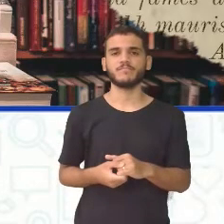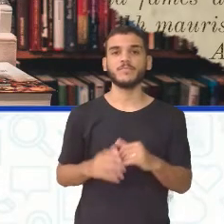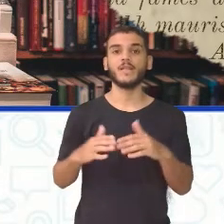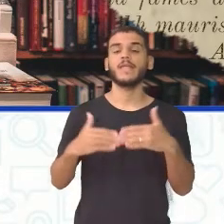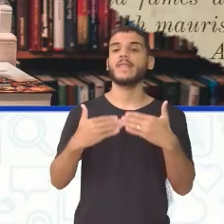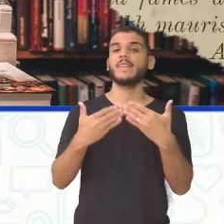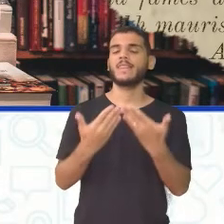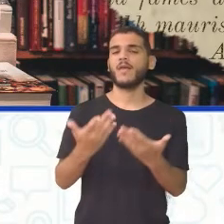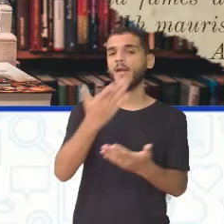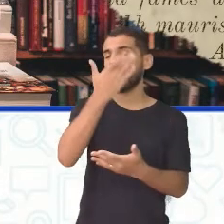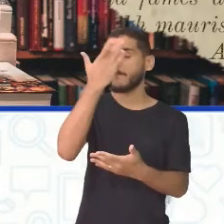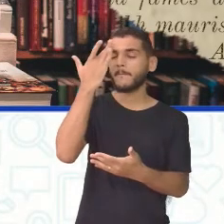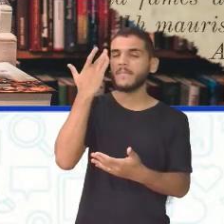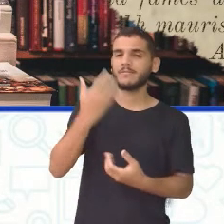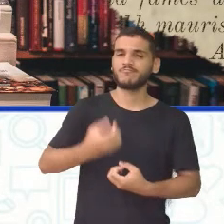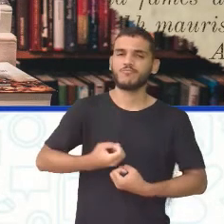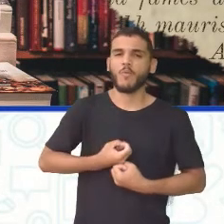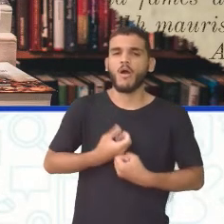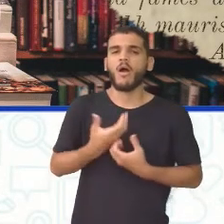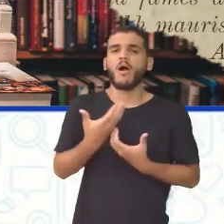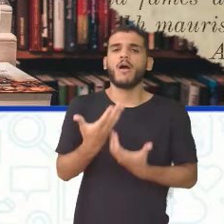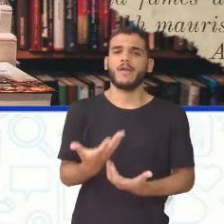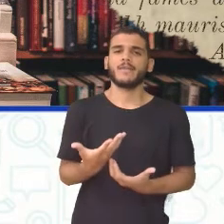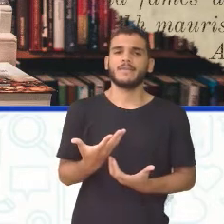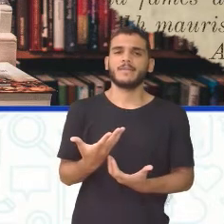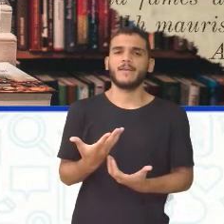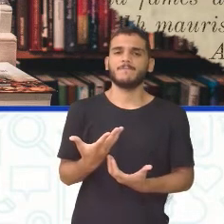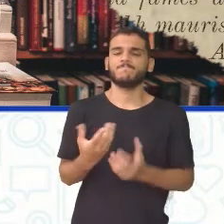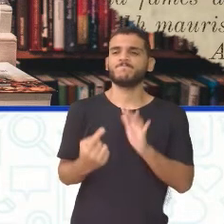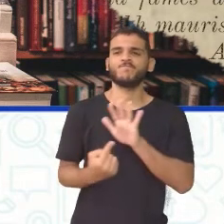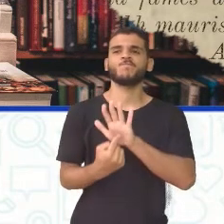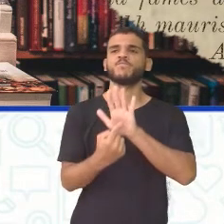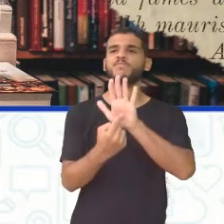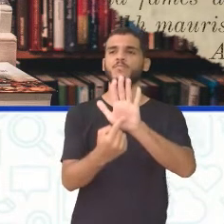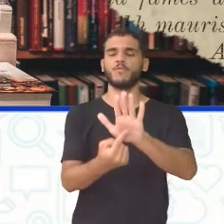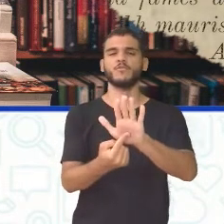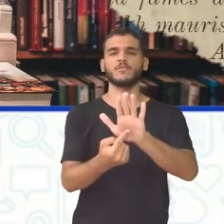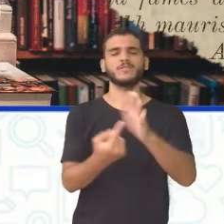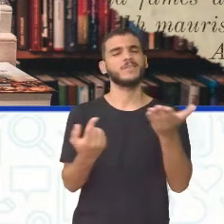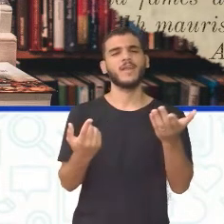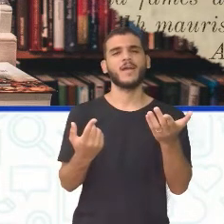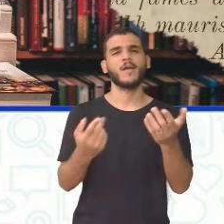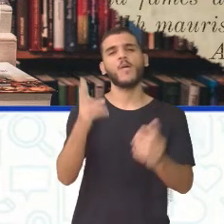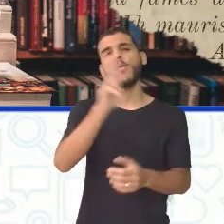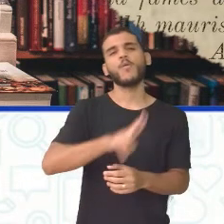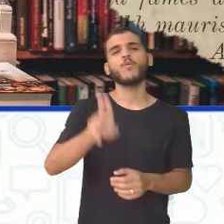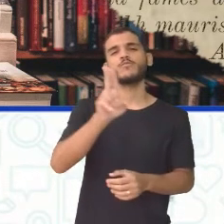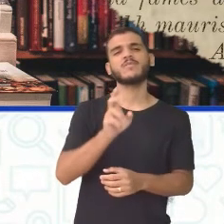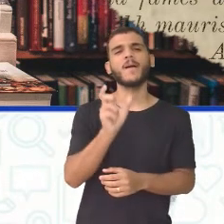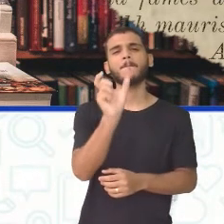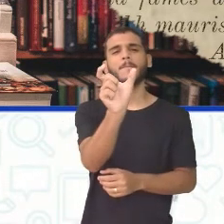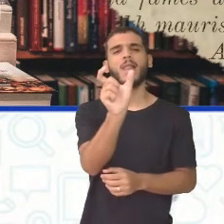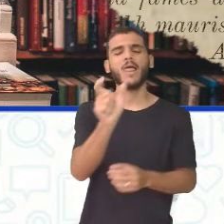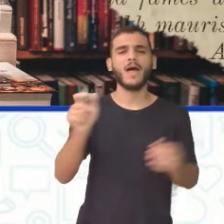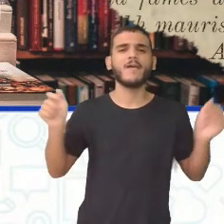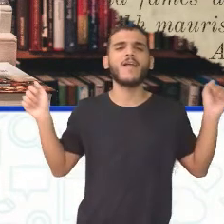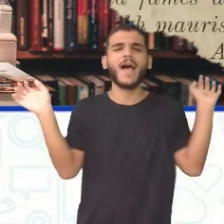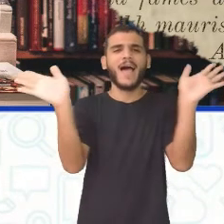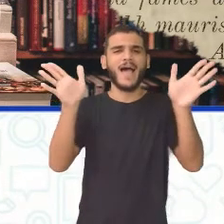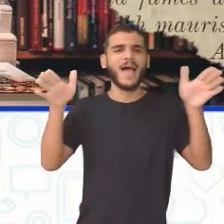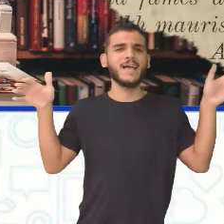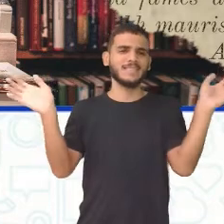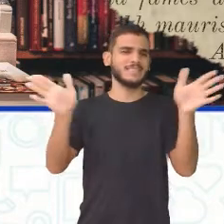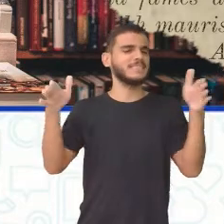para o livro, não é? A que asas o poeta se refere? Como é possível que o livro nos leve